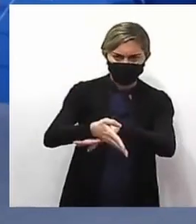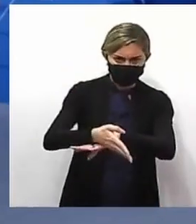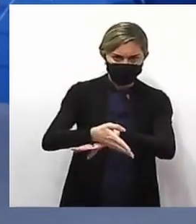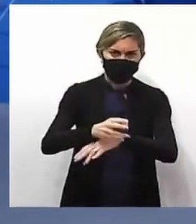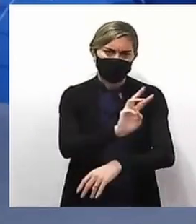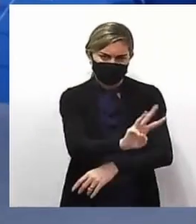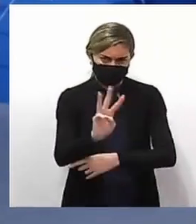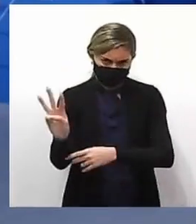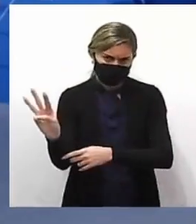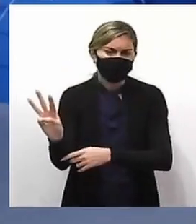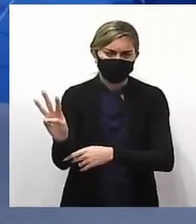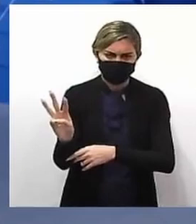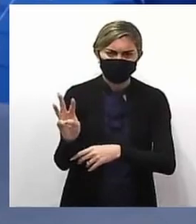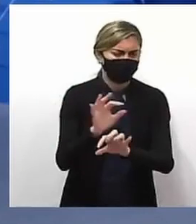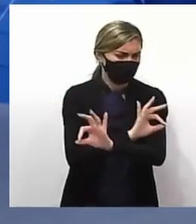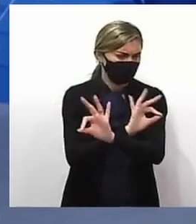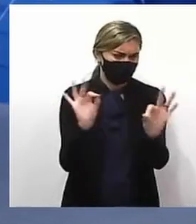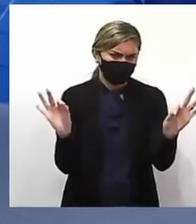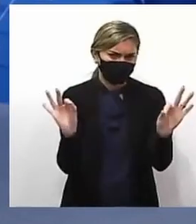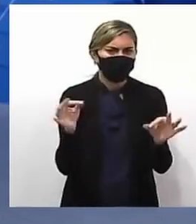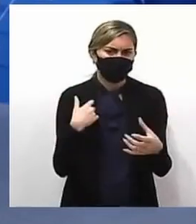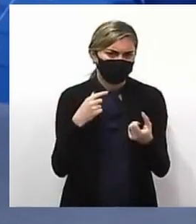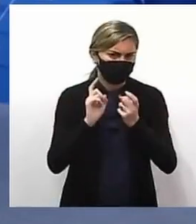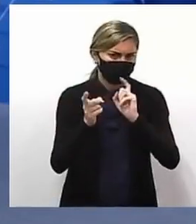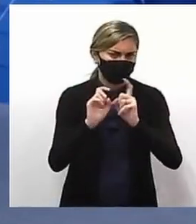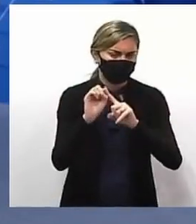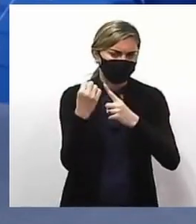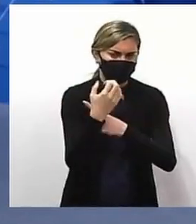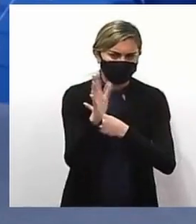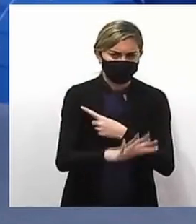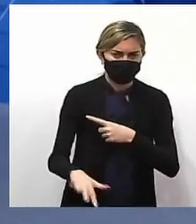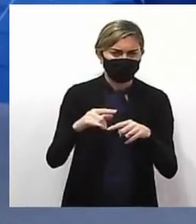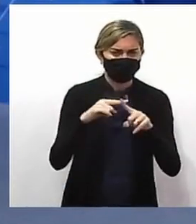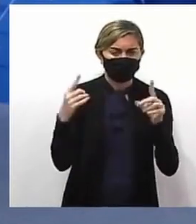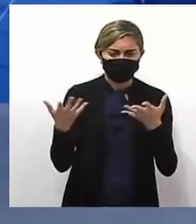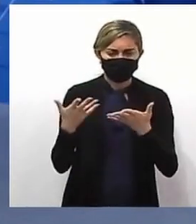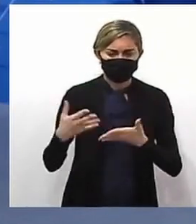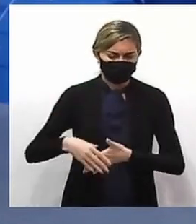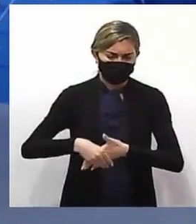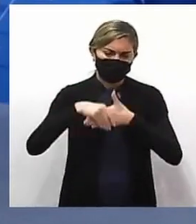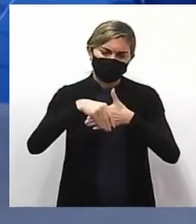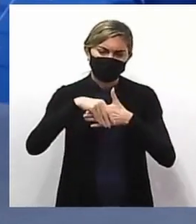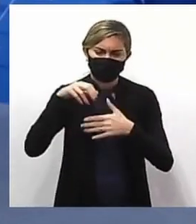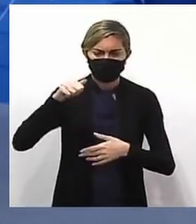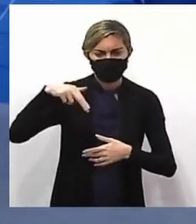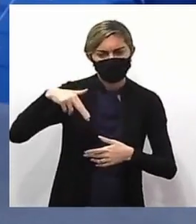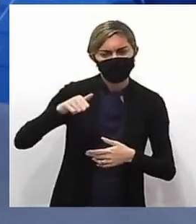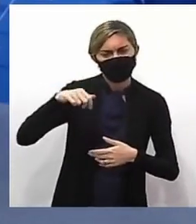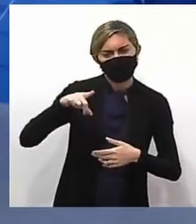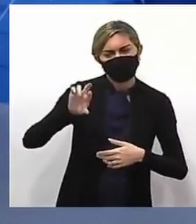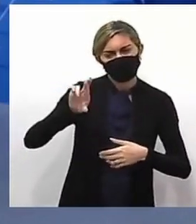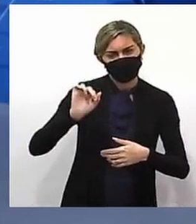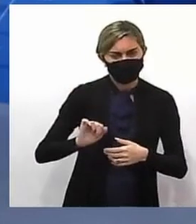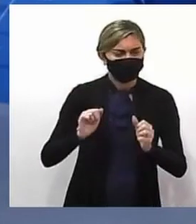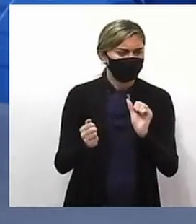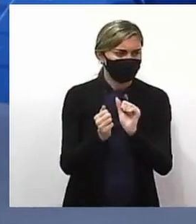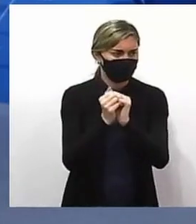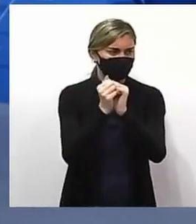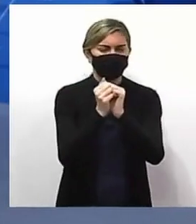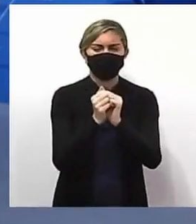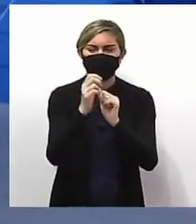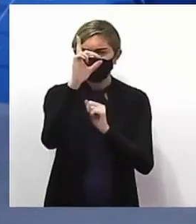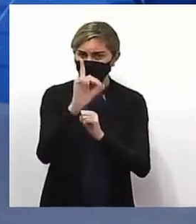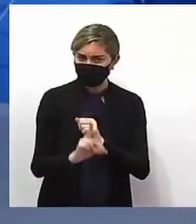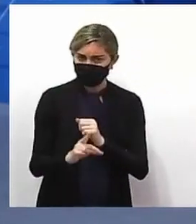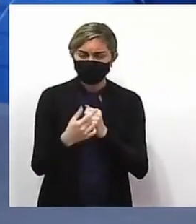site dessas minas que são massa para a gente discutir sociologia. Mas eu queria apresentar a Ana Andrade, que está aqui com a gente. Ana Andrade, que é